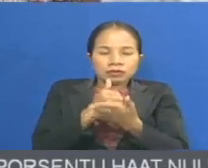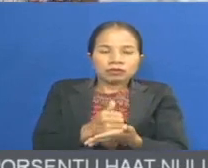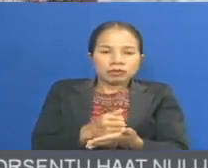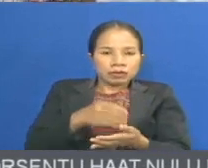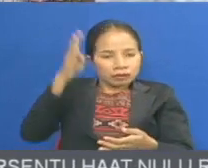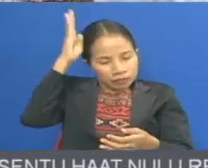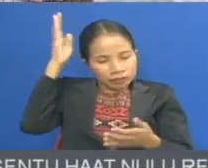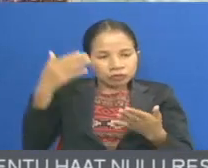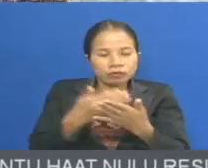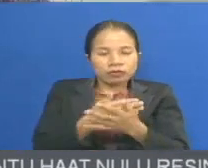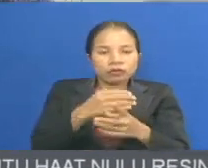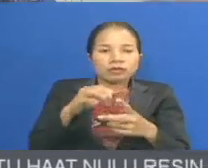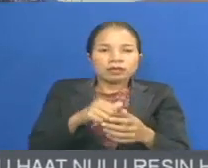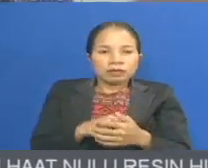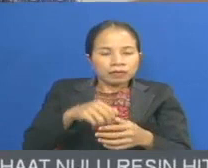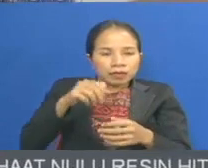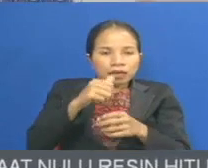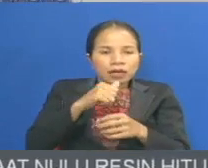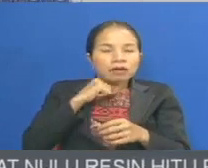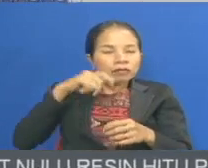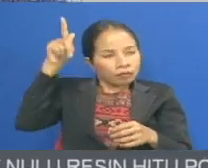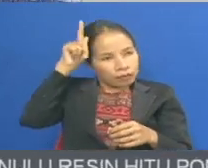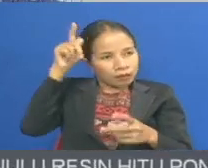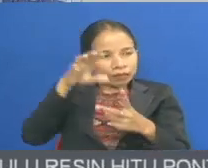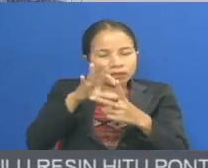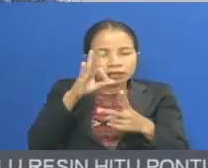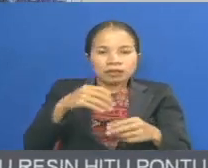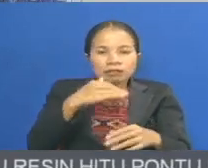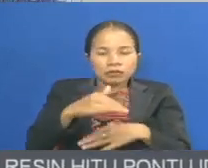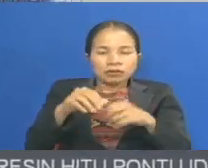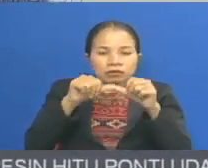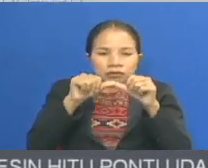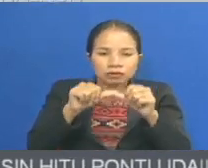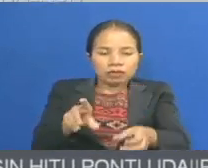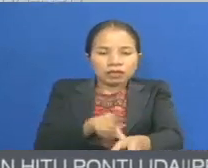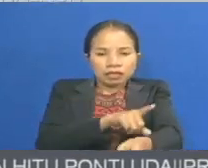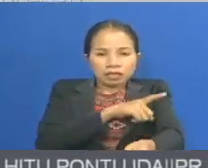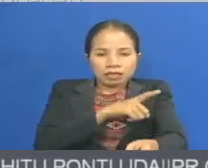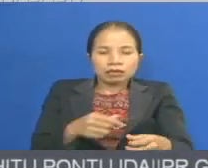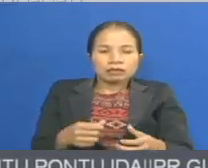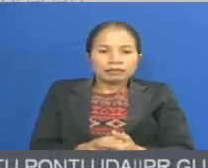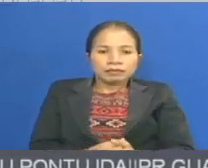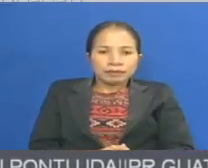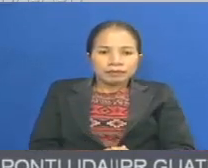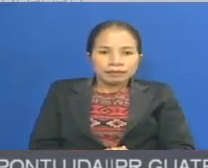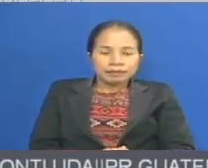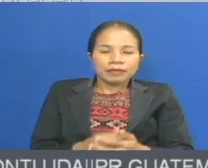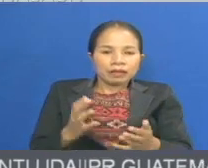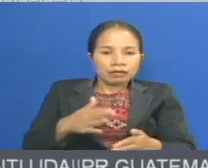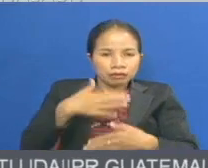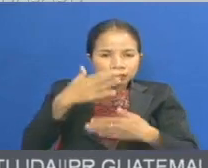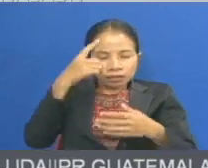Santo Padre no meia ona. Processo ne la onaro coituang, me be ita contente